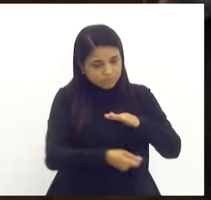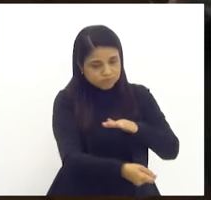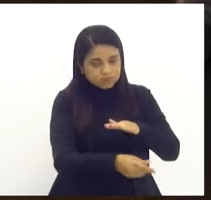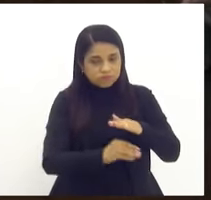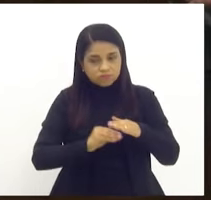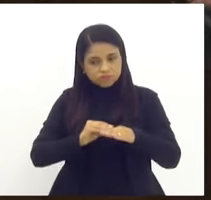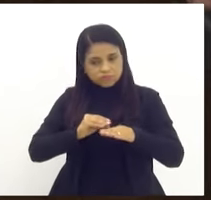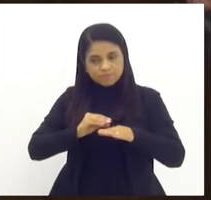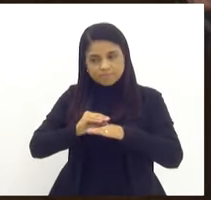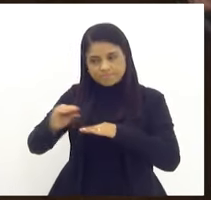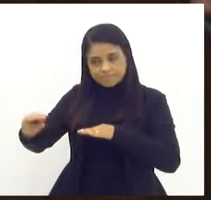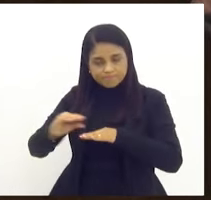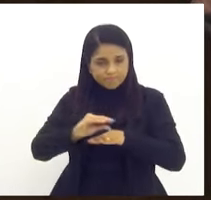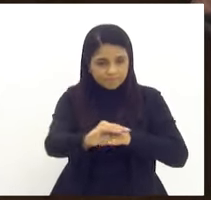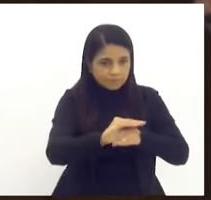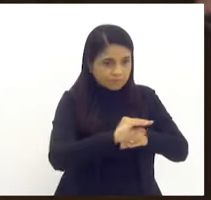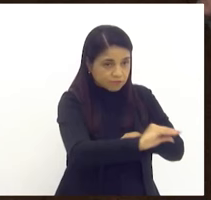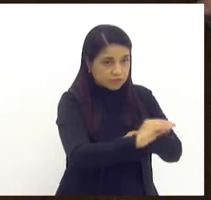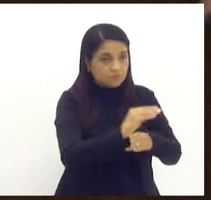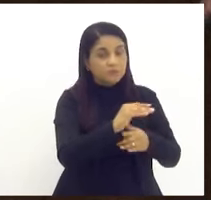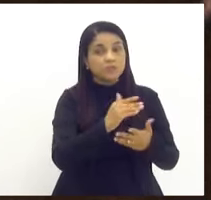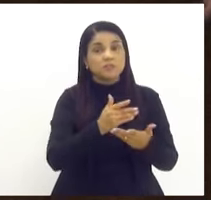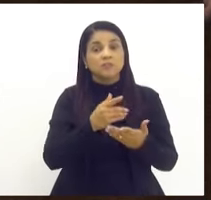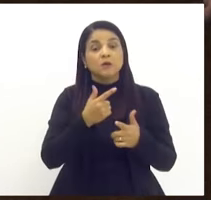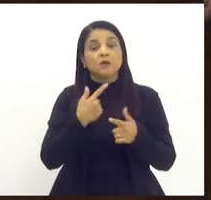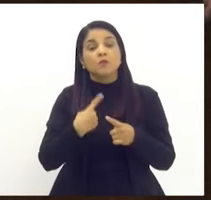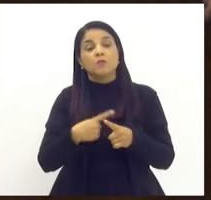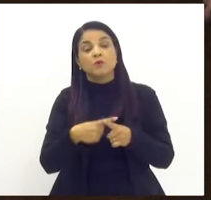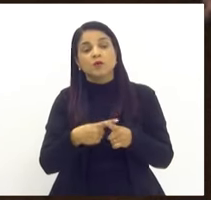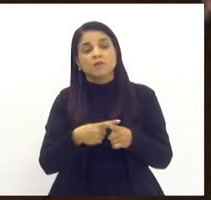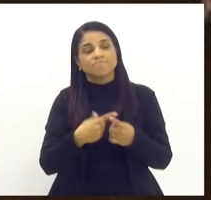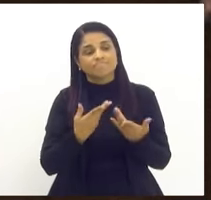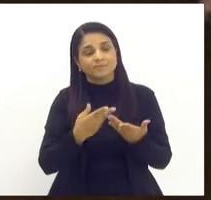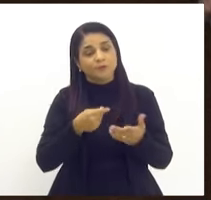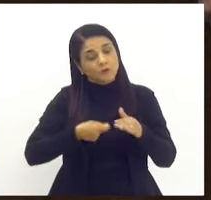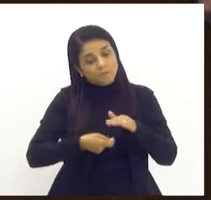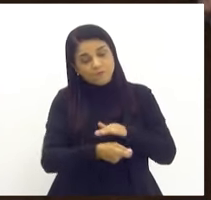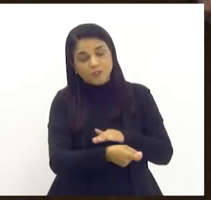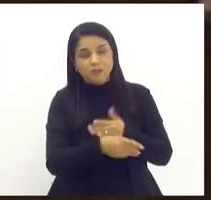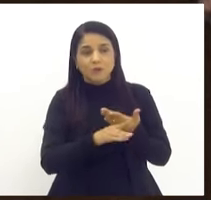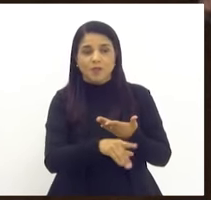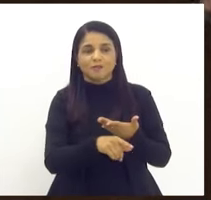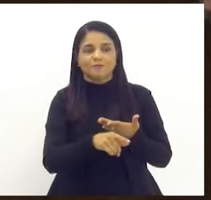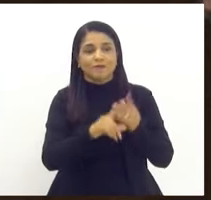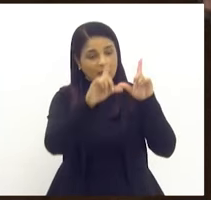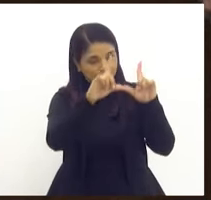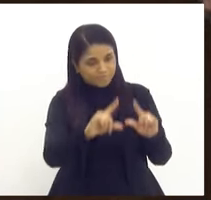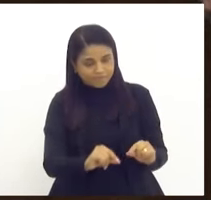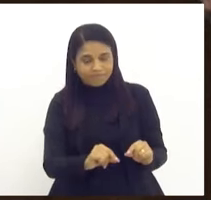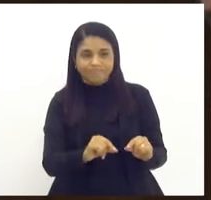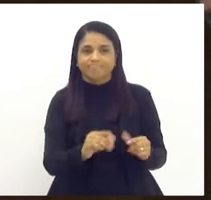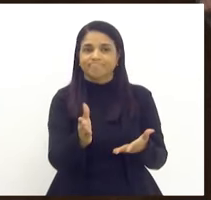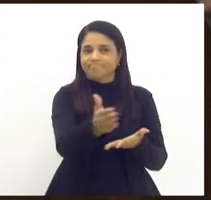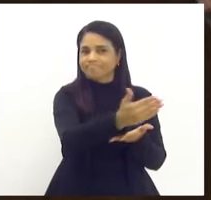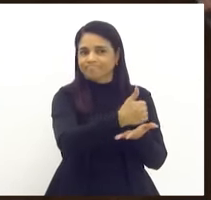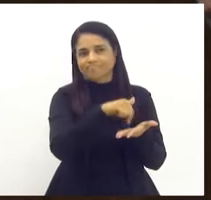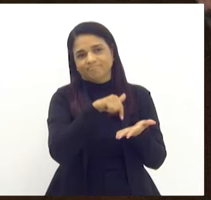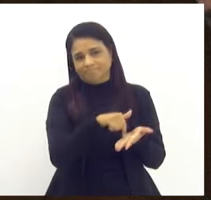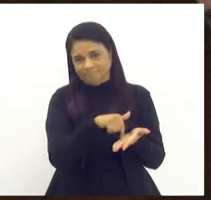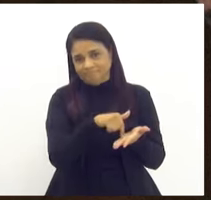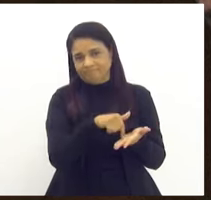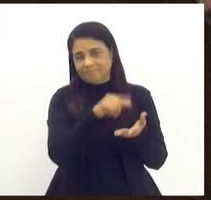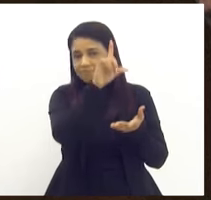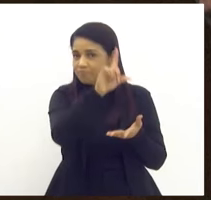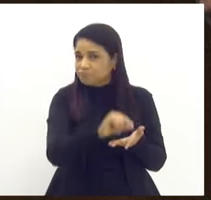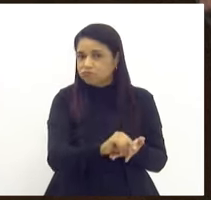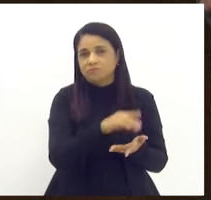é visando e quem paga a conta é o investimento não tem jeito os investimentos vão cair e está sendo aprovado isso